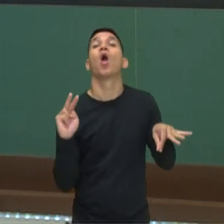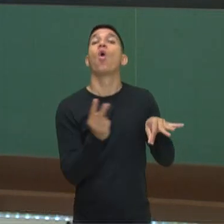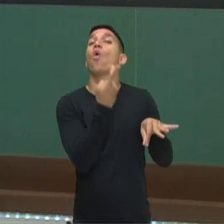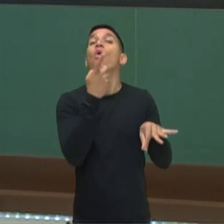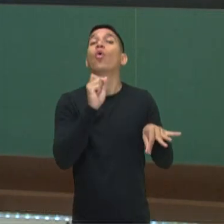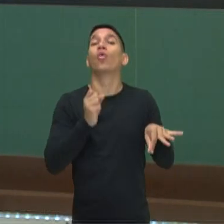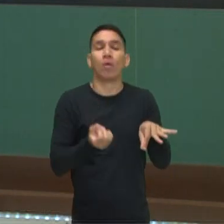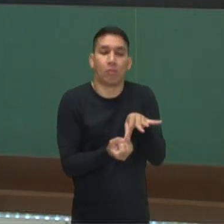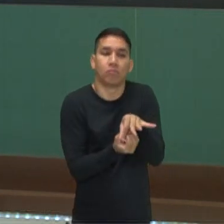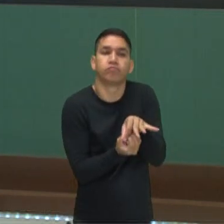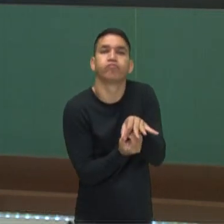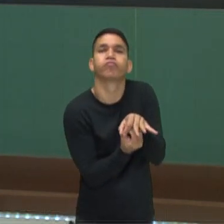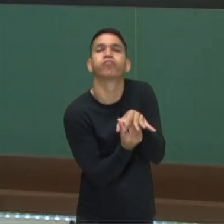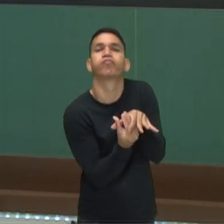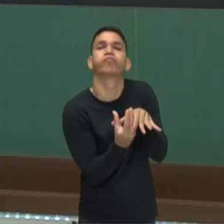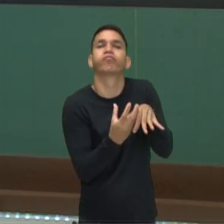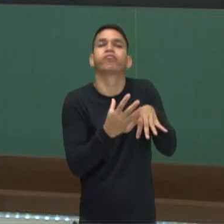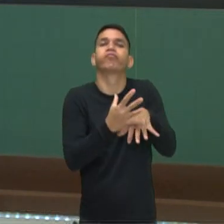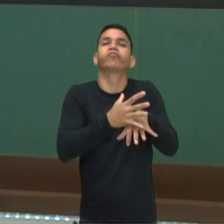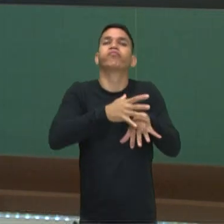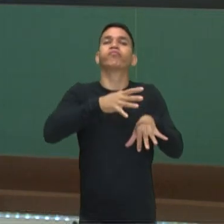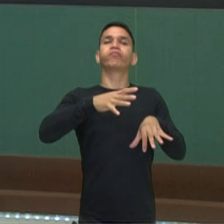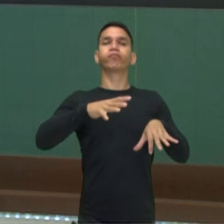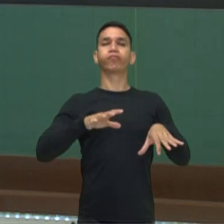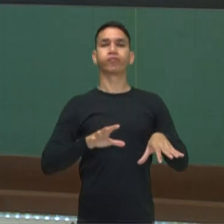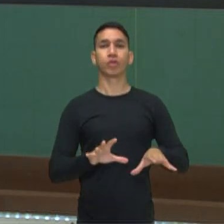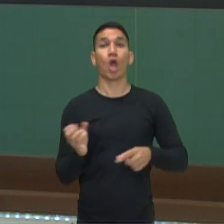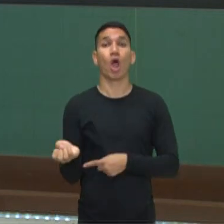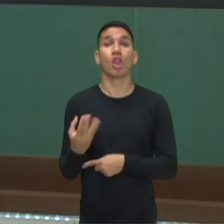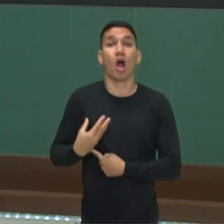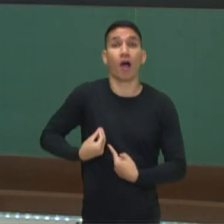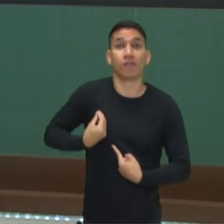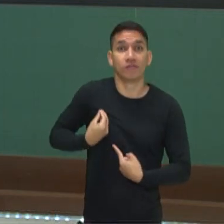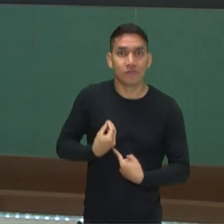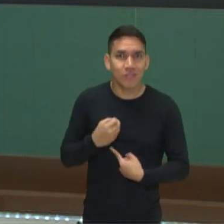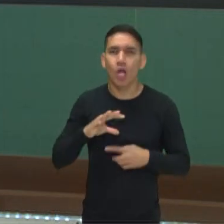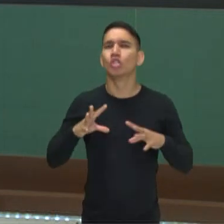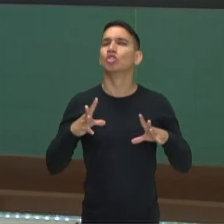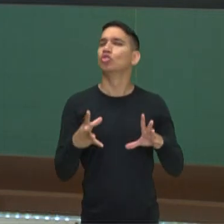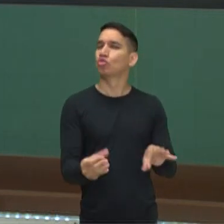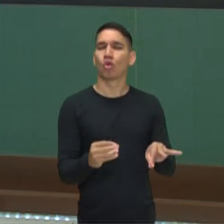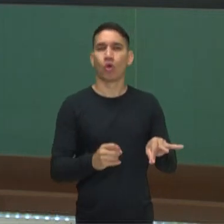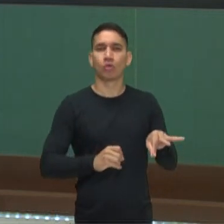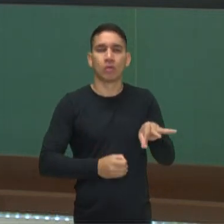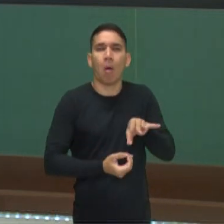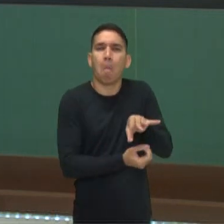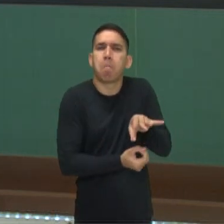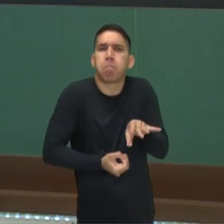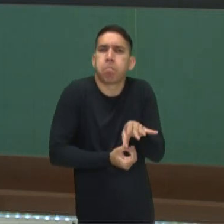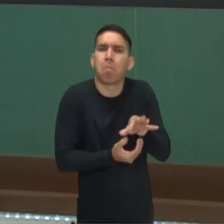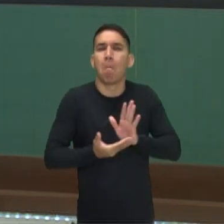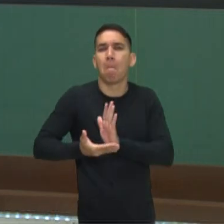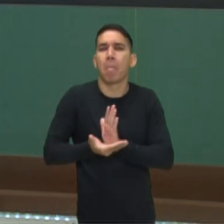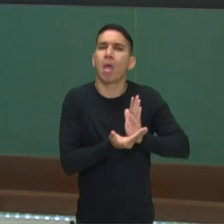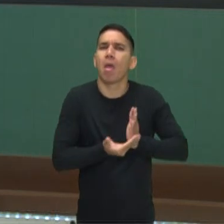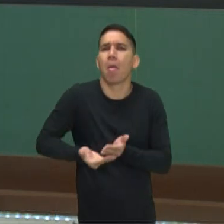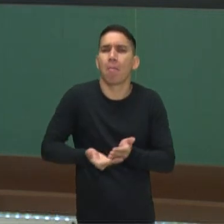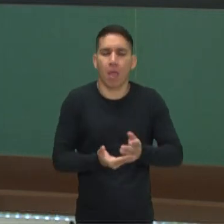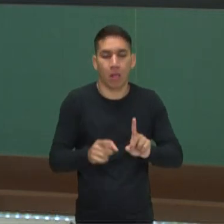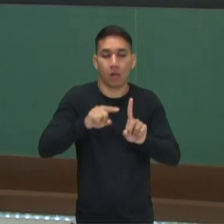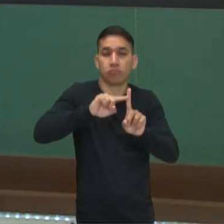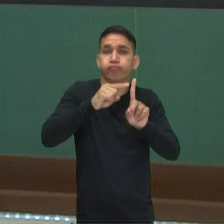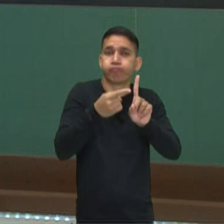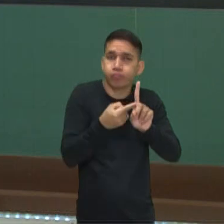uma nova vida. Toda a parte de nutrição, acomodação do feto, do bebezinho ali, até o momento